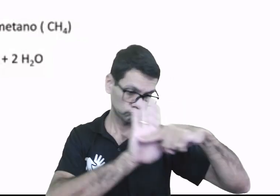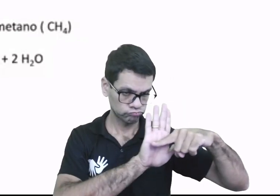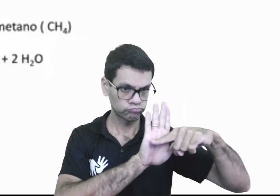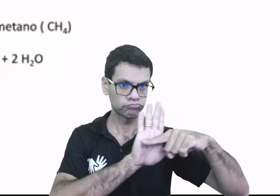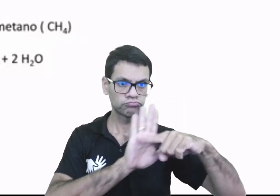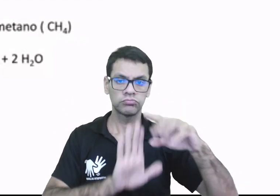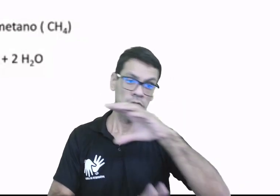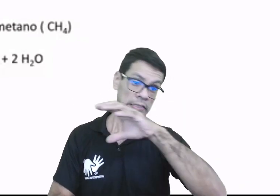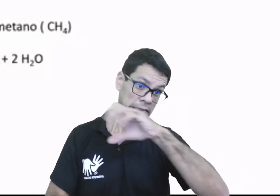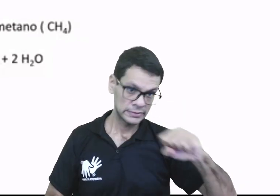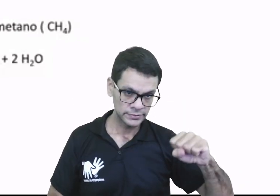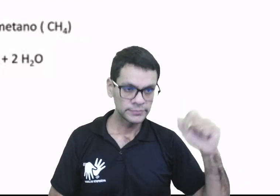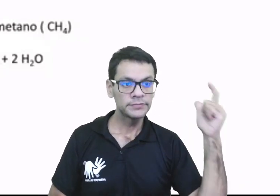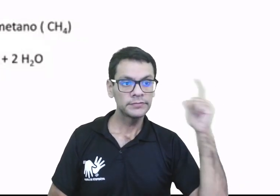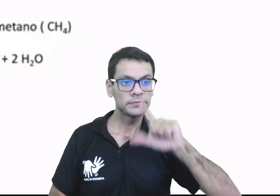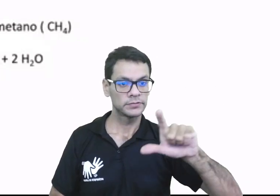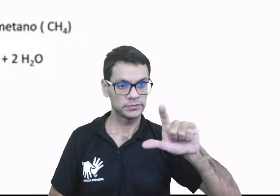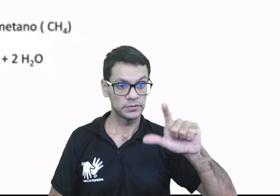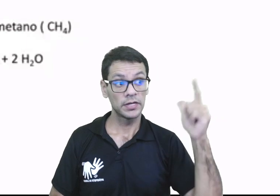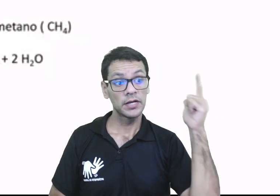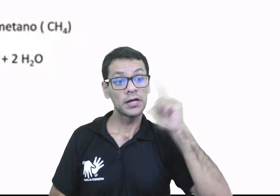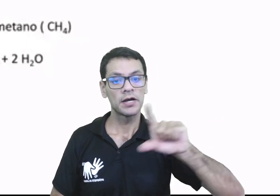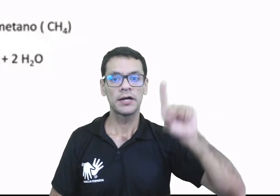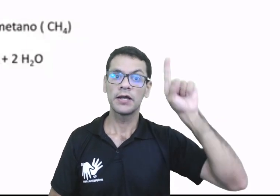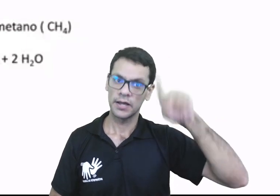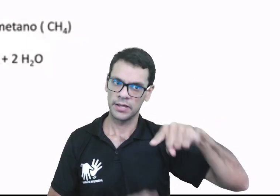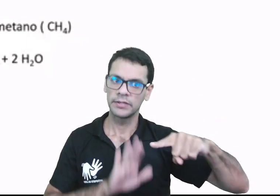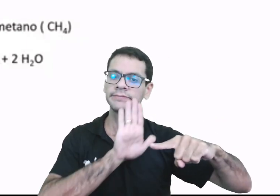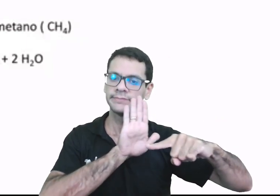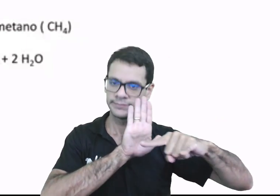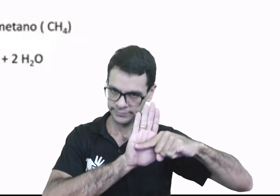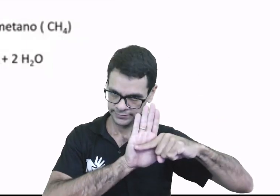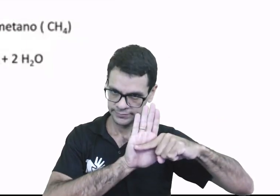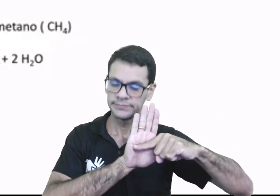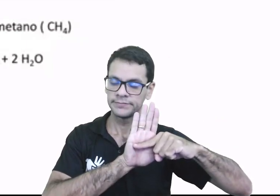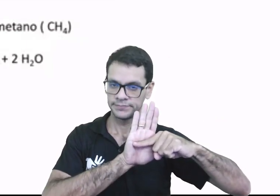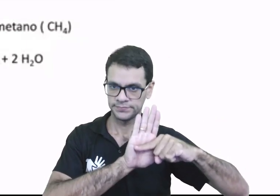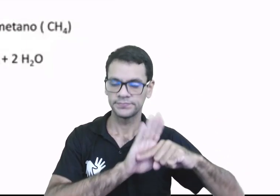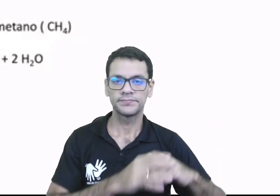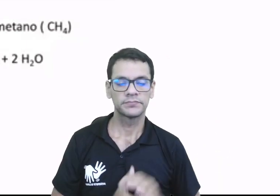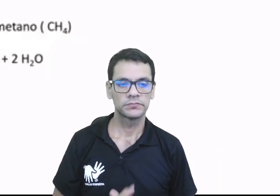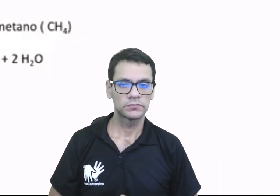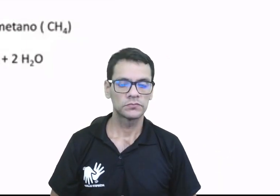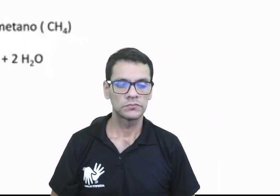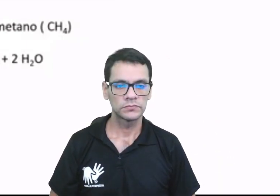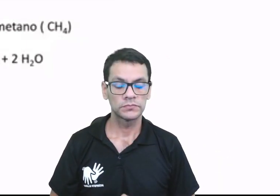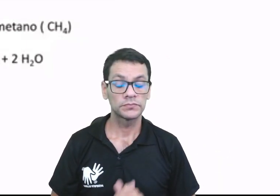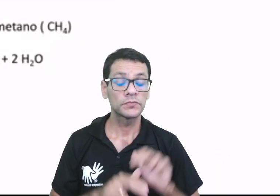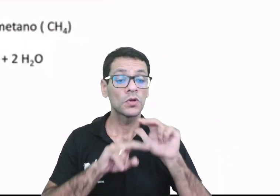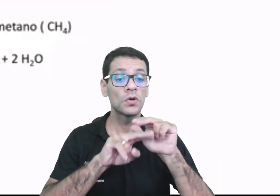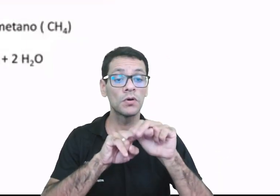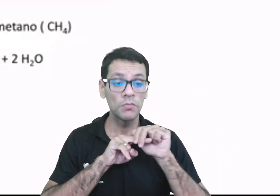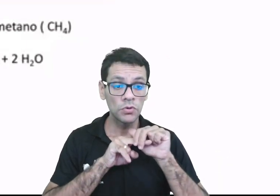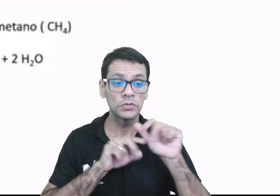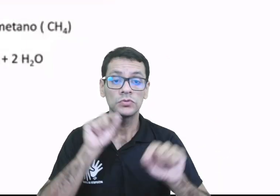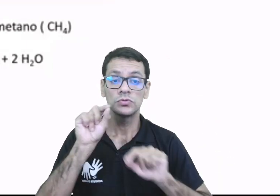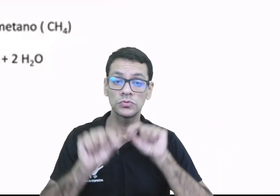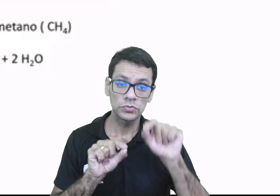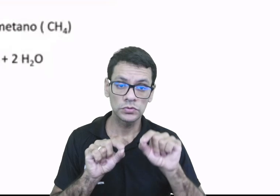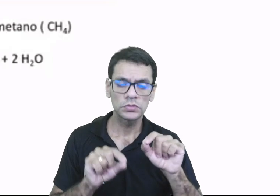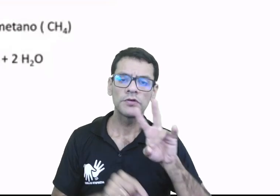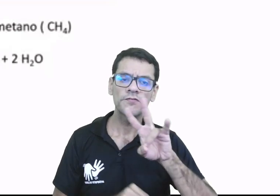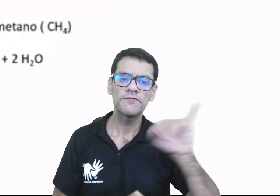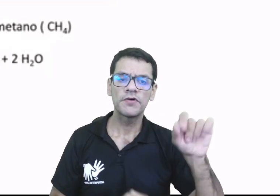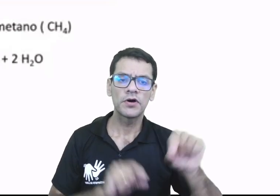Nunca esqueçam disso, tá, gente? Ganho de carga negativa. E por isso, ele